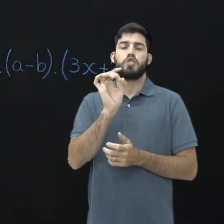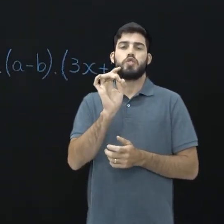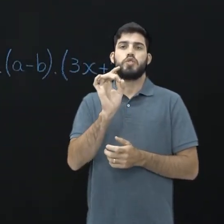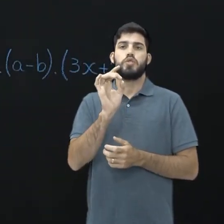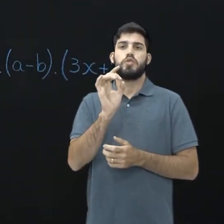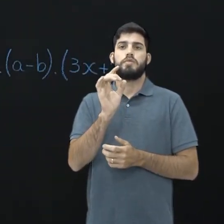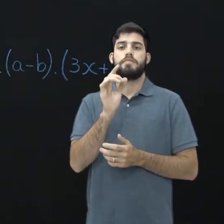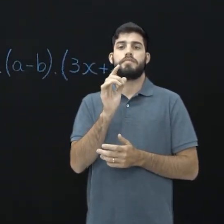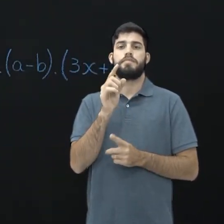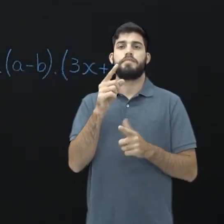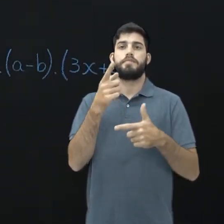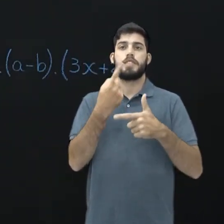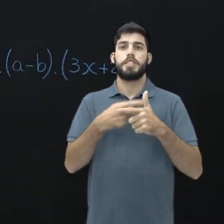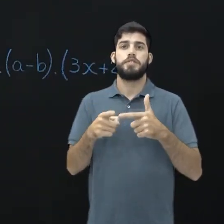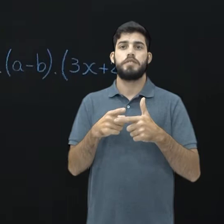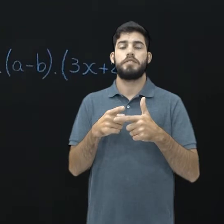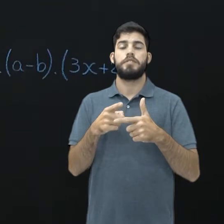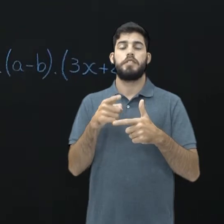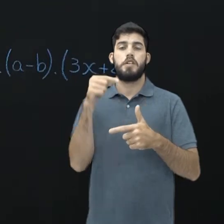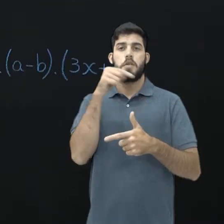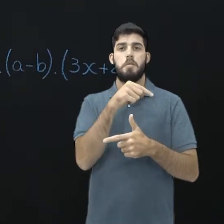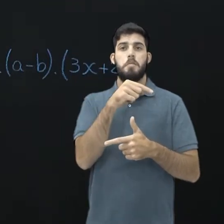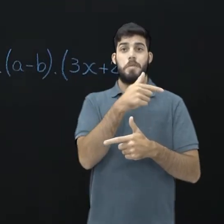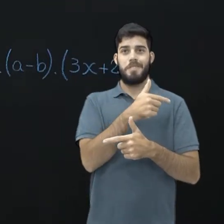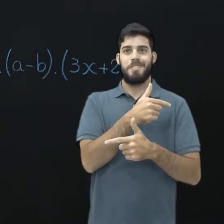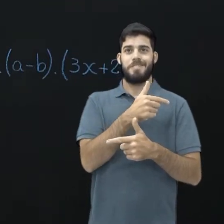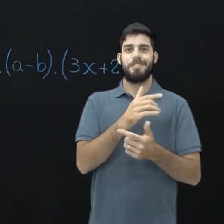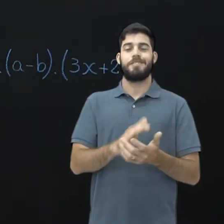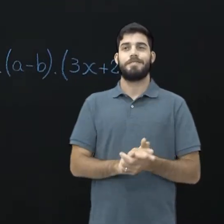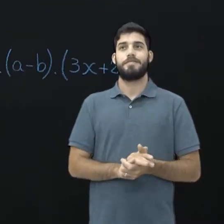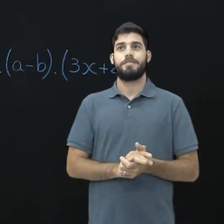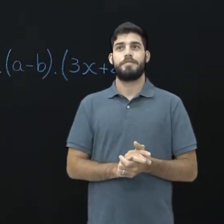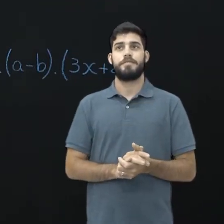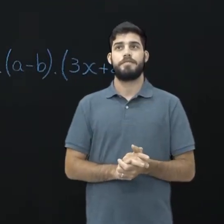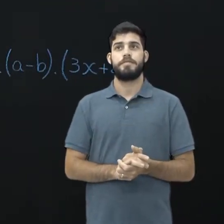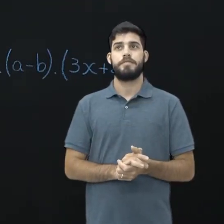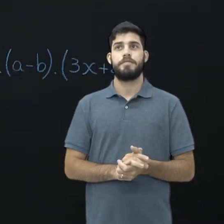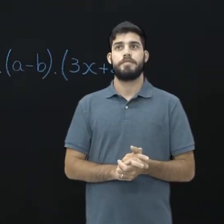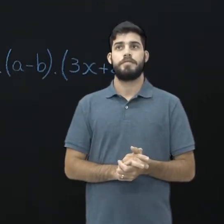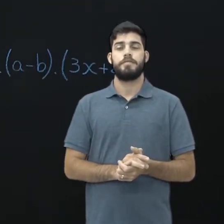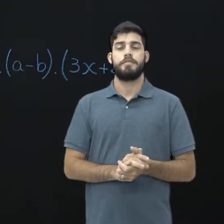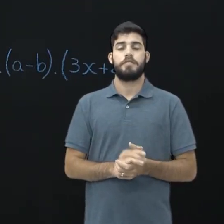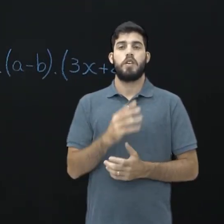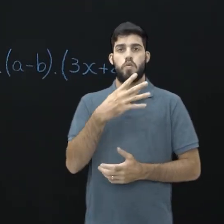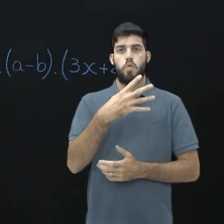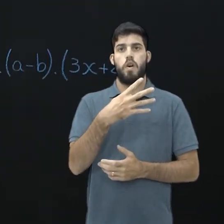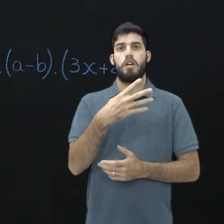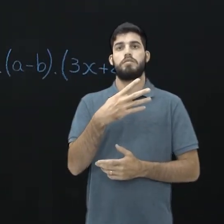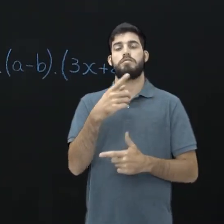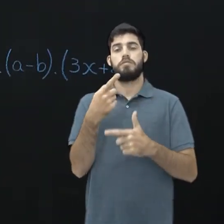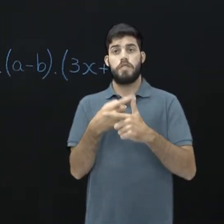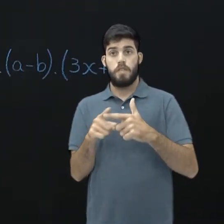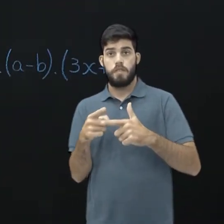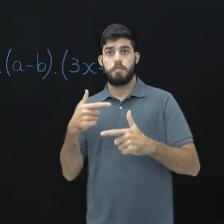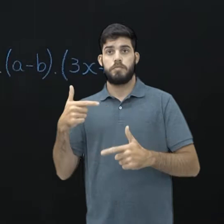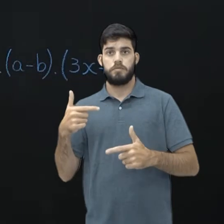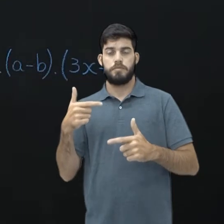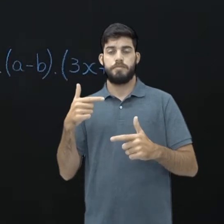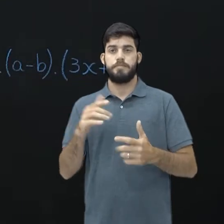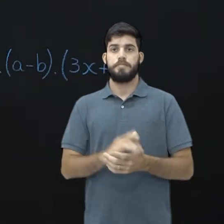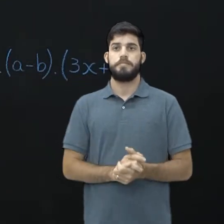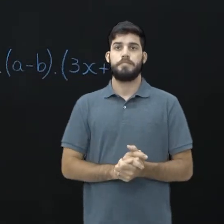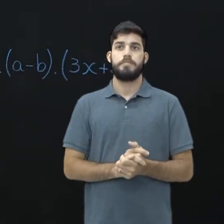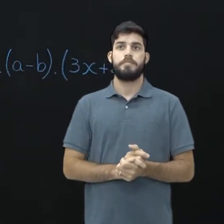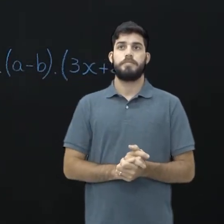e dividi-lo pelo índice. Onde nós temos então aqui, tá? 4 dividido por 2, 4